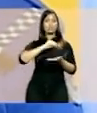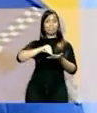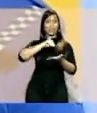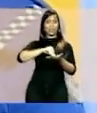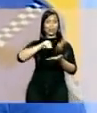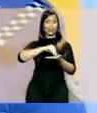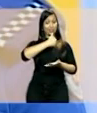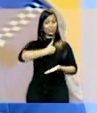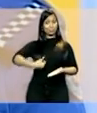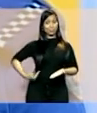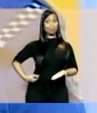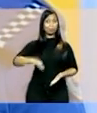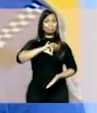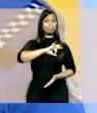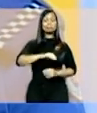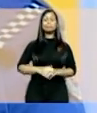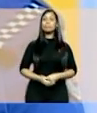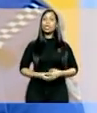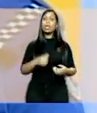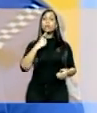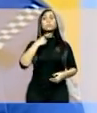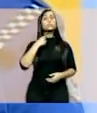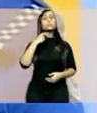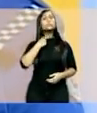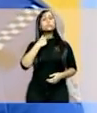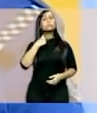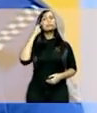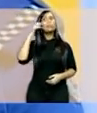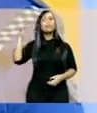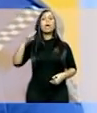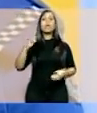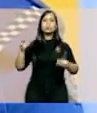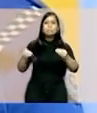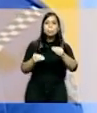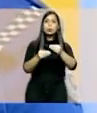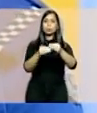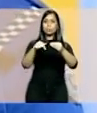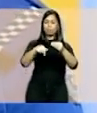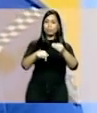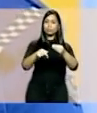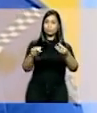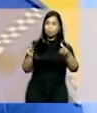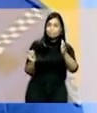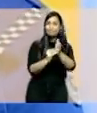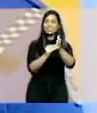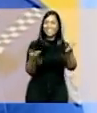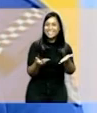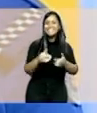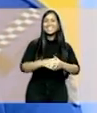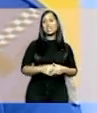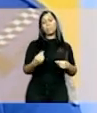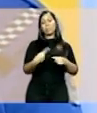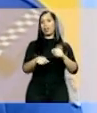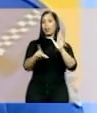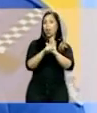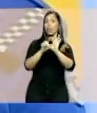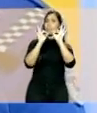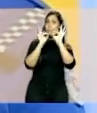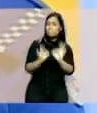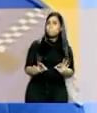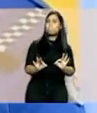Militar. E ela que idealizou, junto com o Coronel Azor, e implementou aqui. Na época não existia uma lei